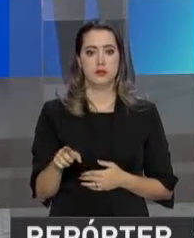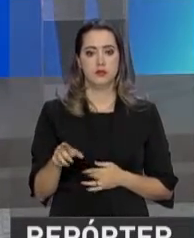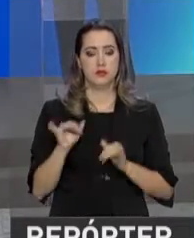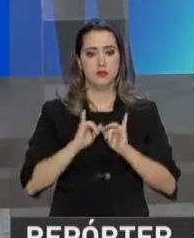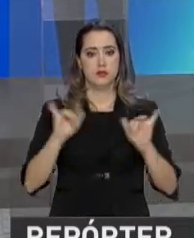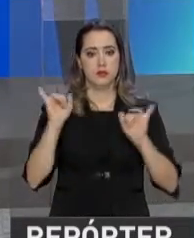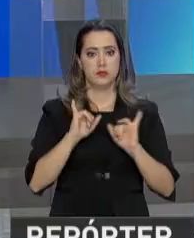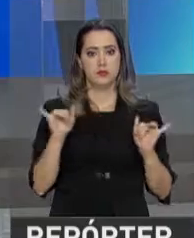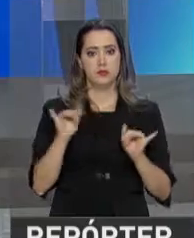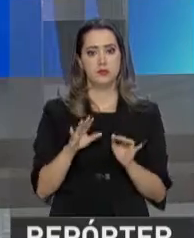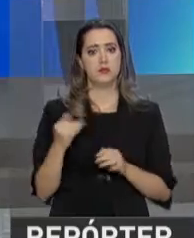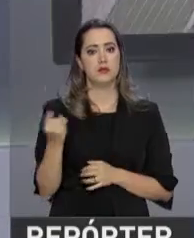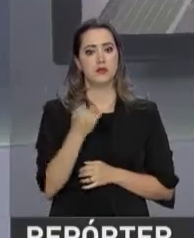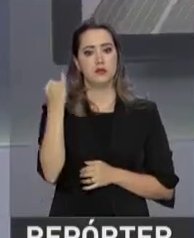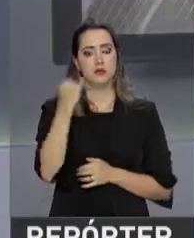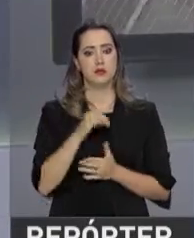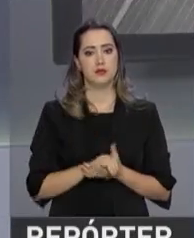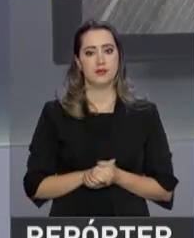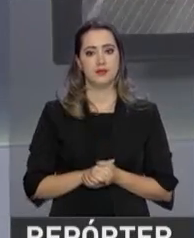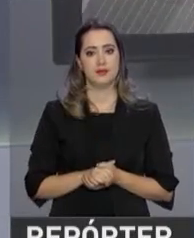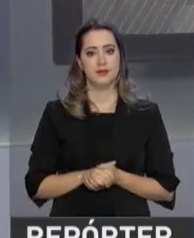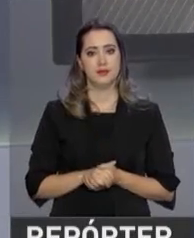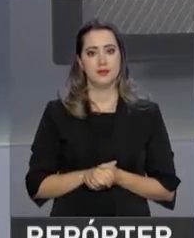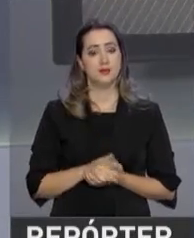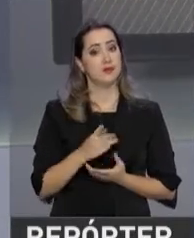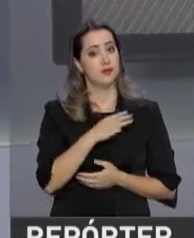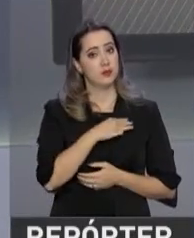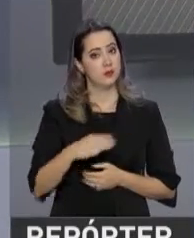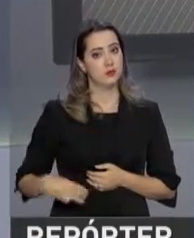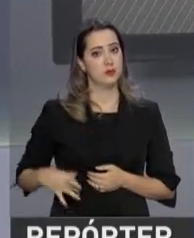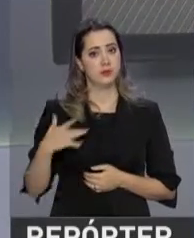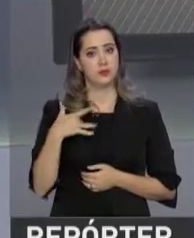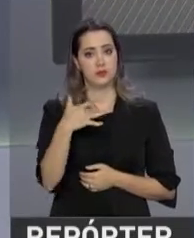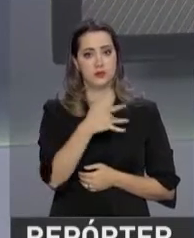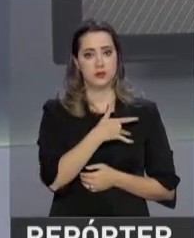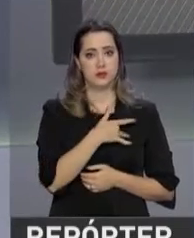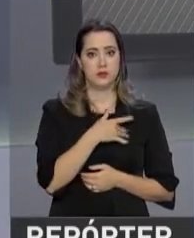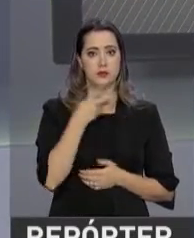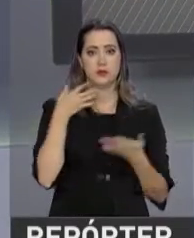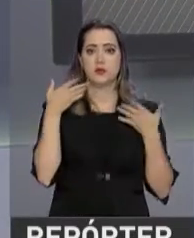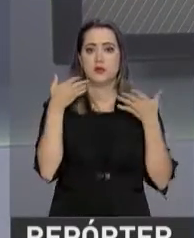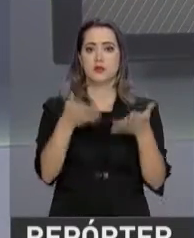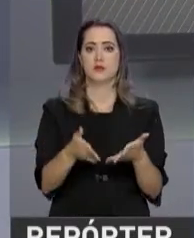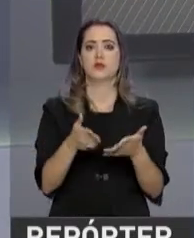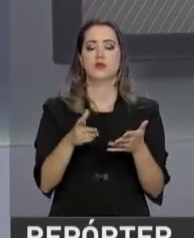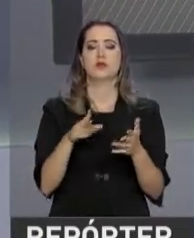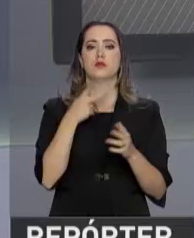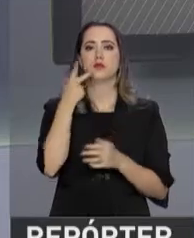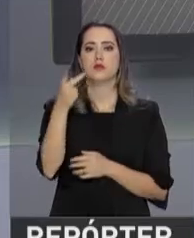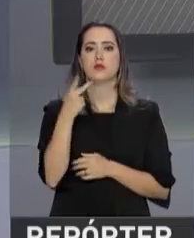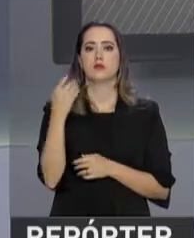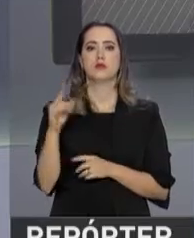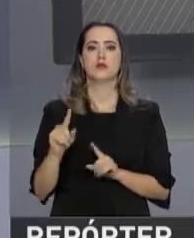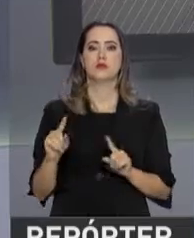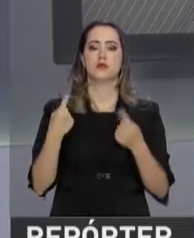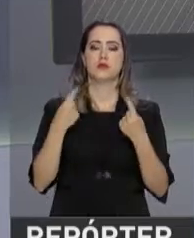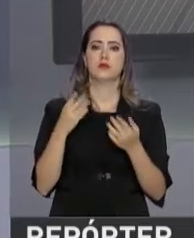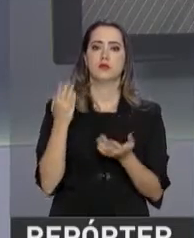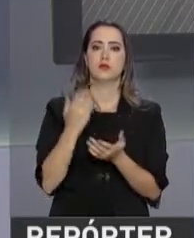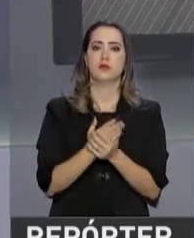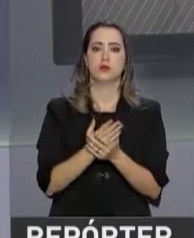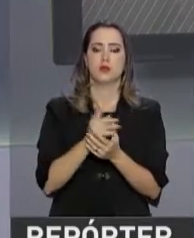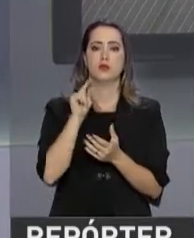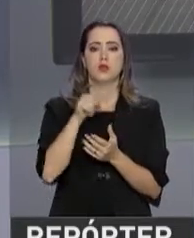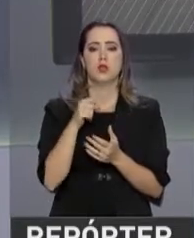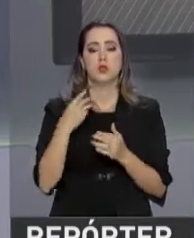o ministro da saúde gilberto occhi participou do evento e falou sobre os desafios da pasta para os próximos meses para